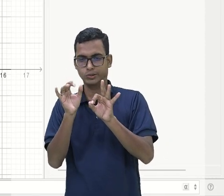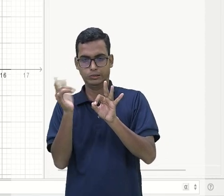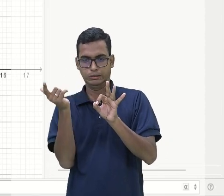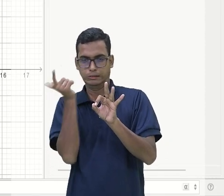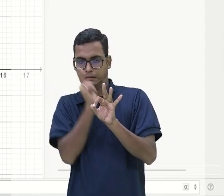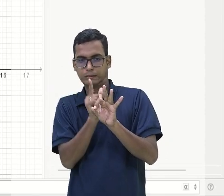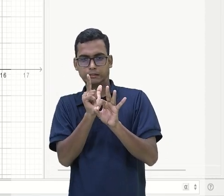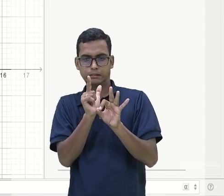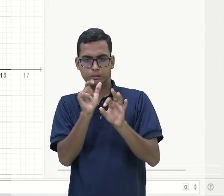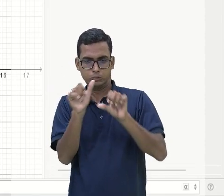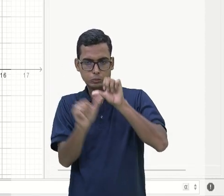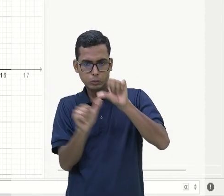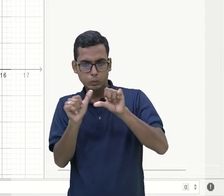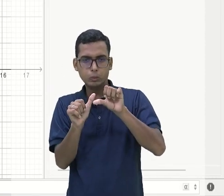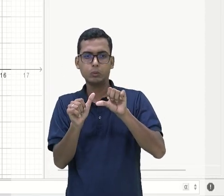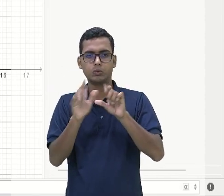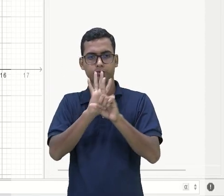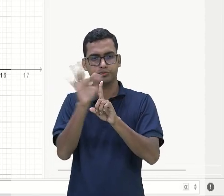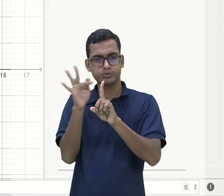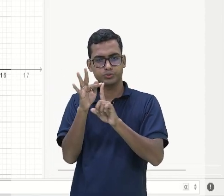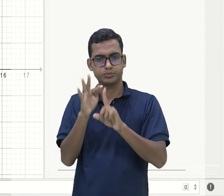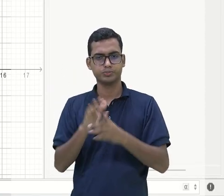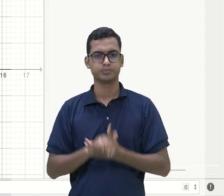Deixa eu trocar aqui a função.